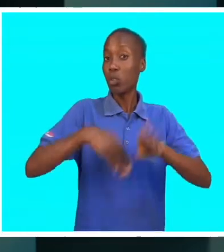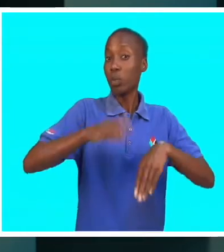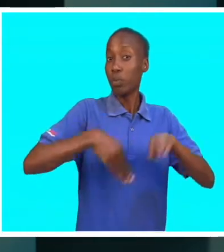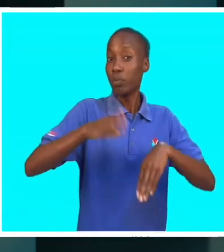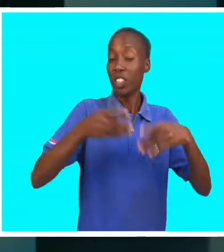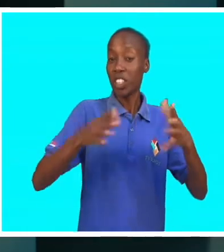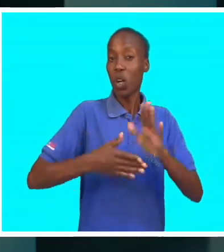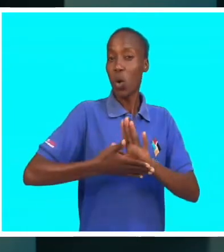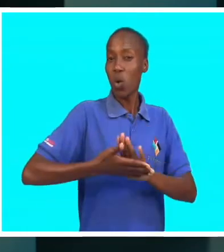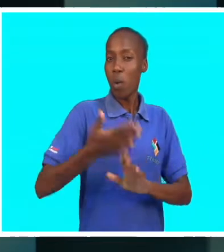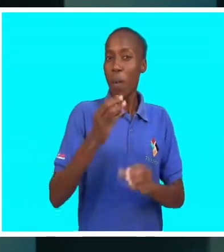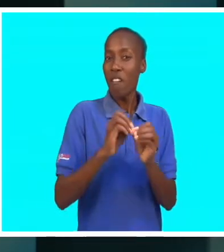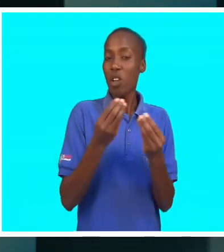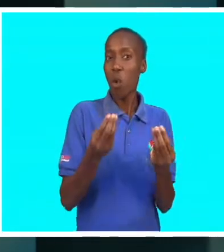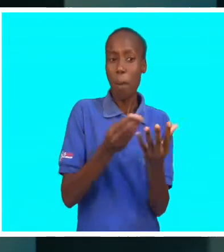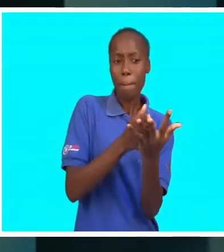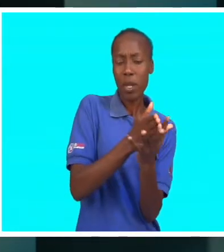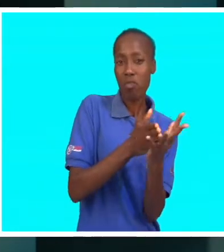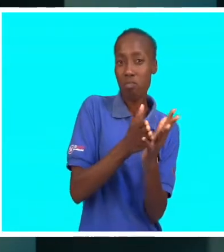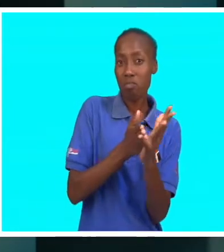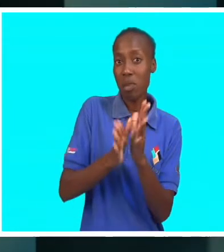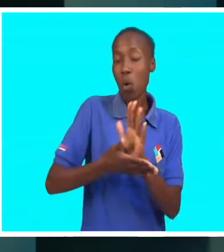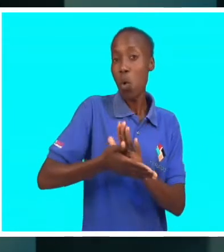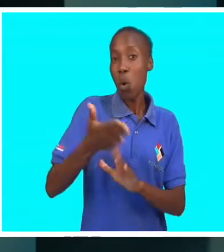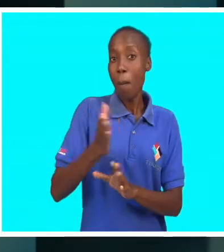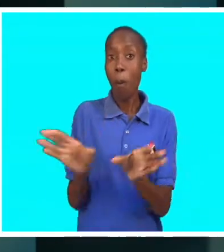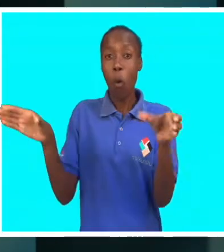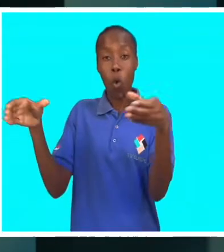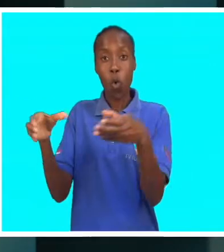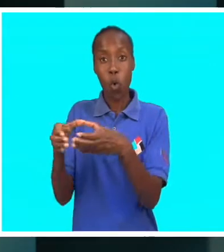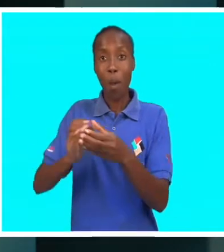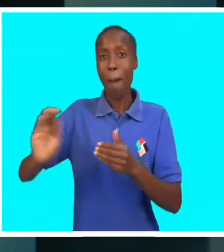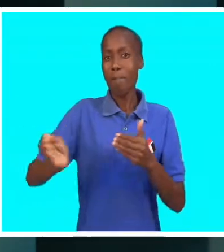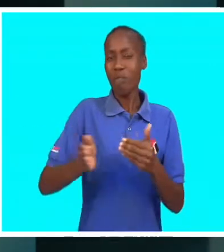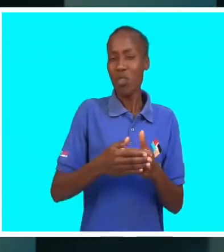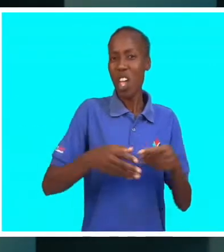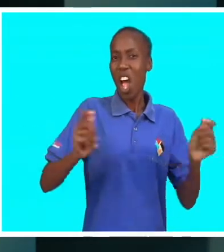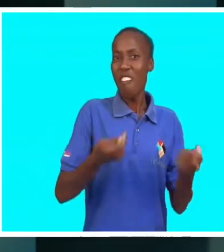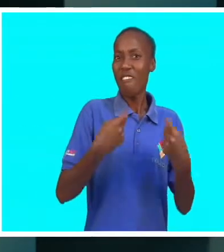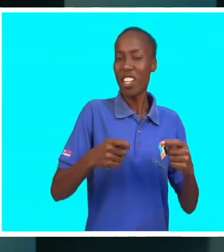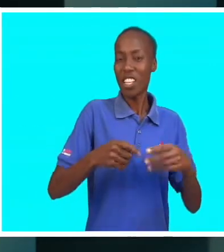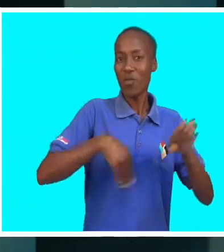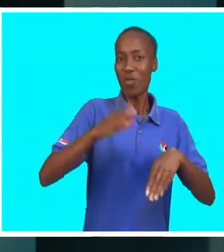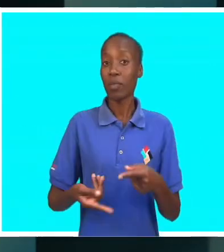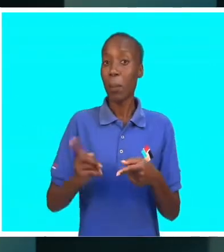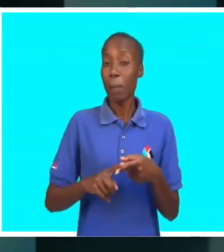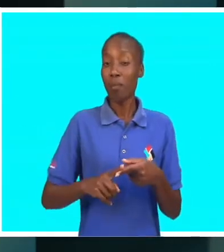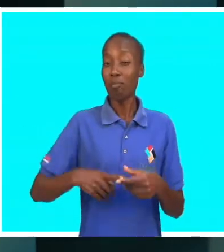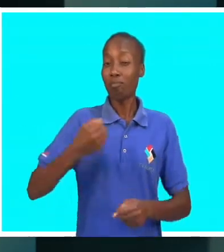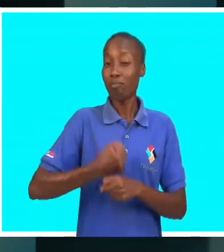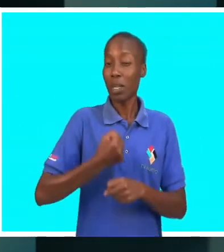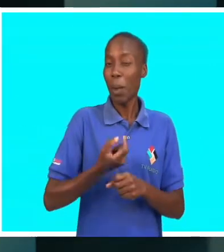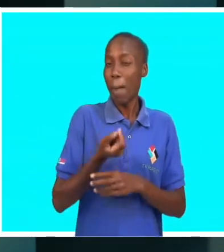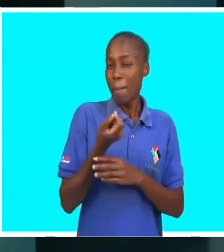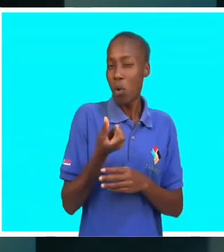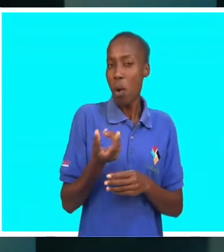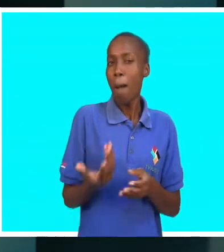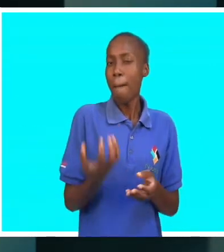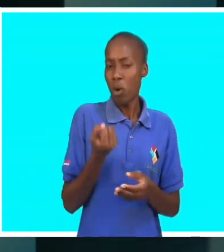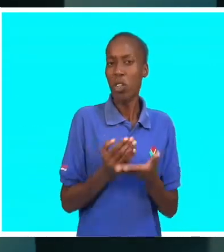já desenham estratégias para levar a equipa de volta à festa do futebol nacional. Um pouco de trabalho,